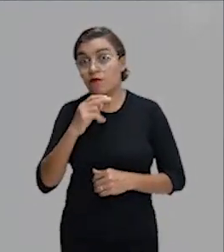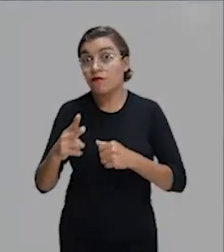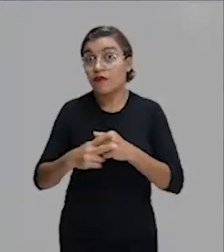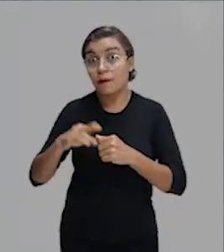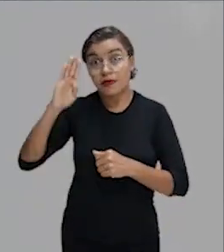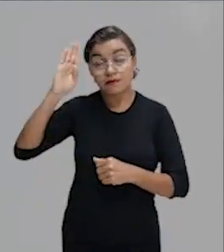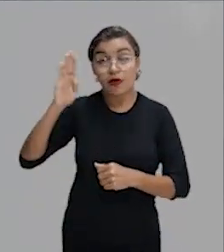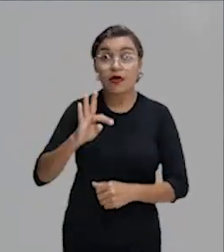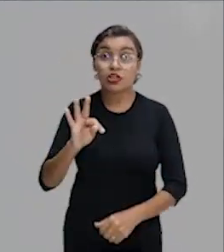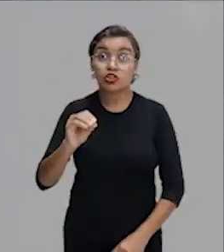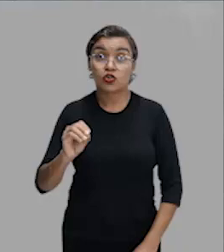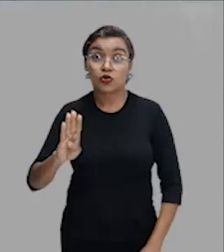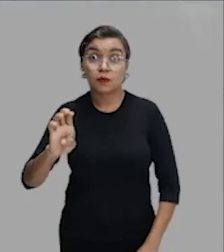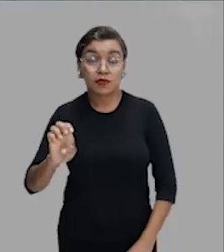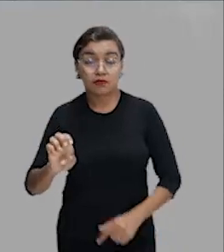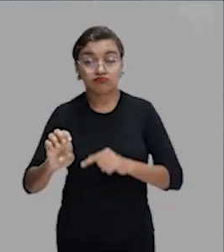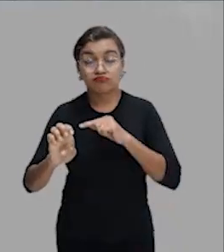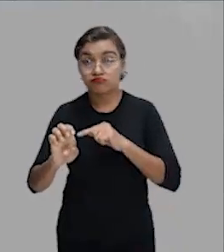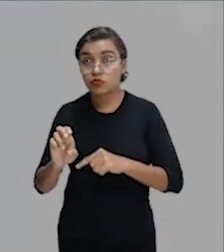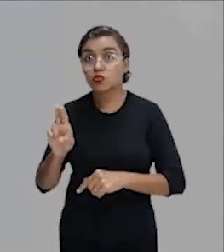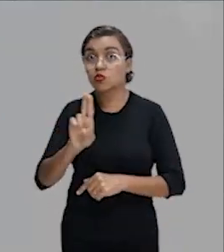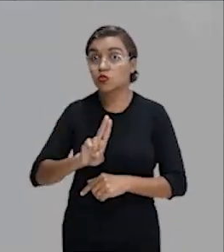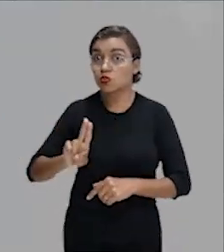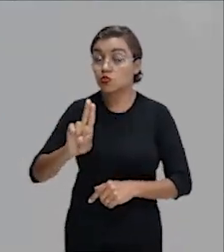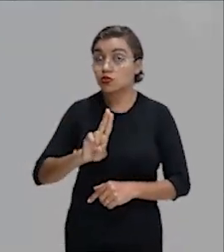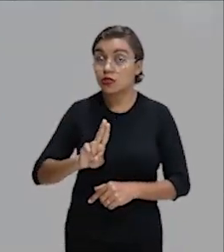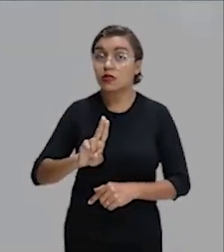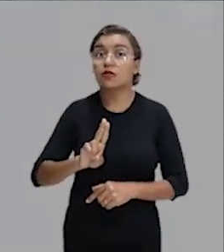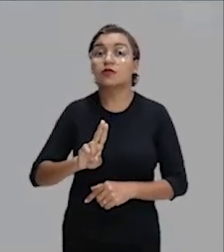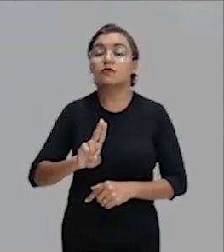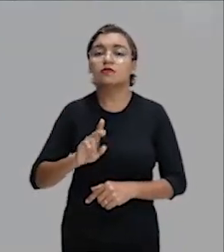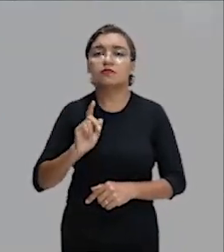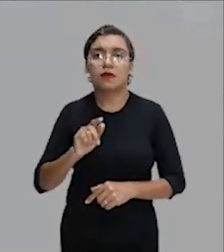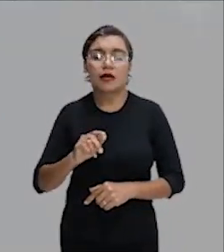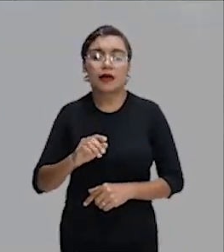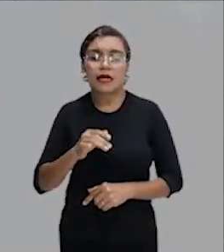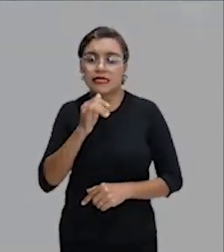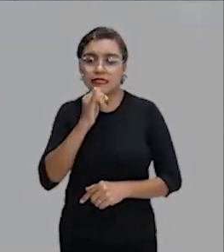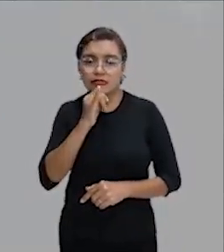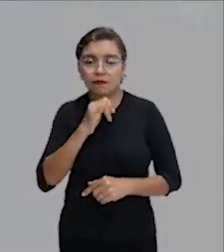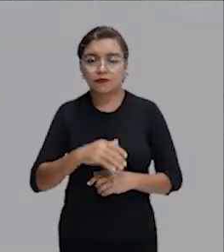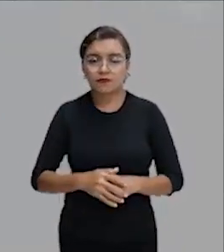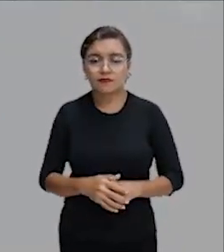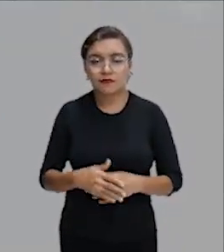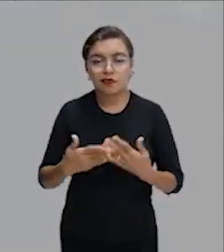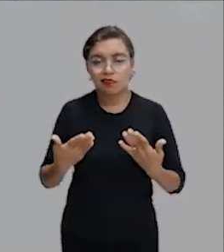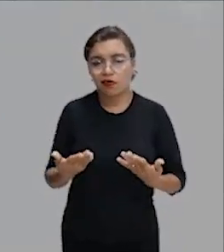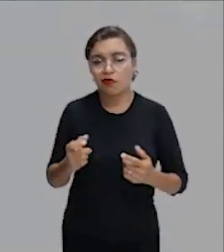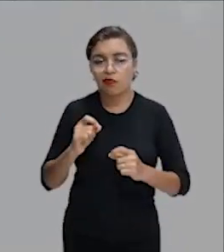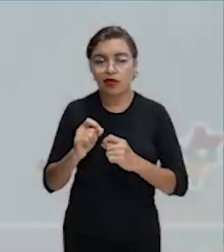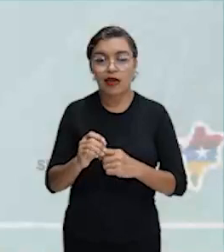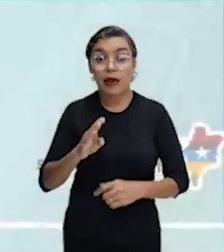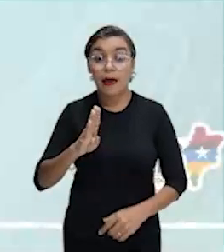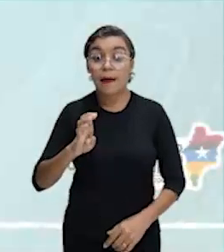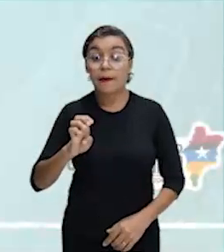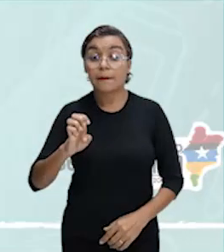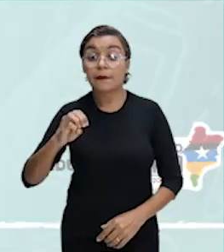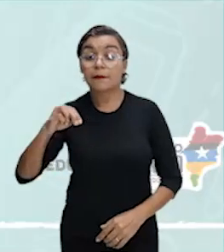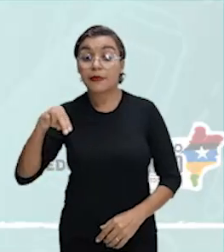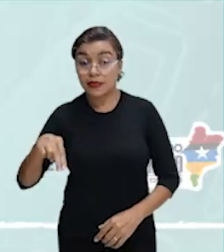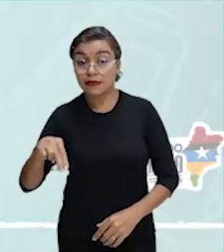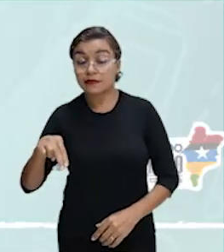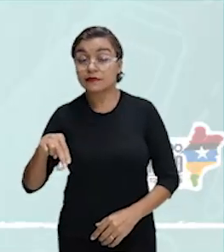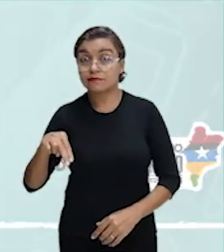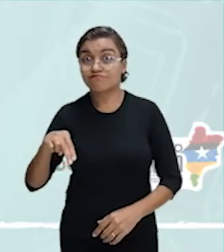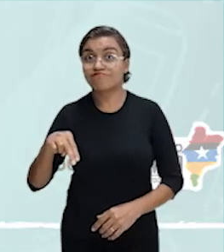to be. O verbo to be conjugado no particípio fica been. Então, a resposta correta seria It has